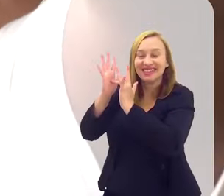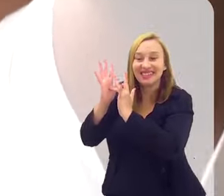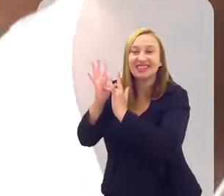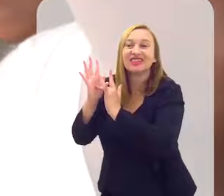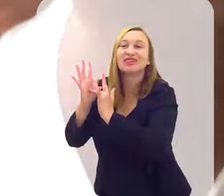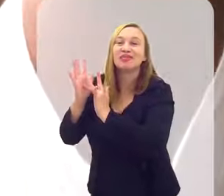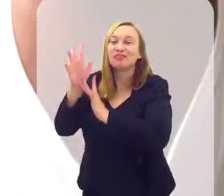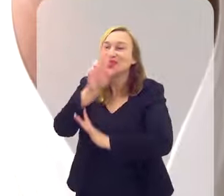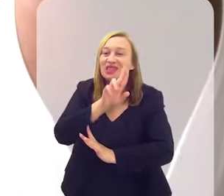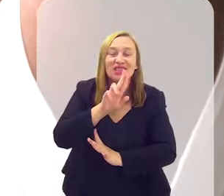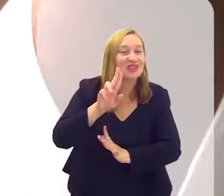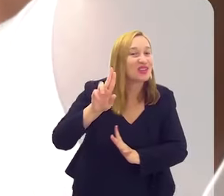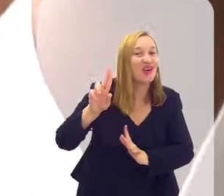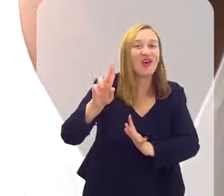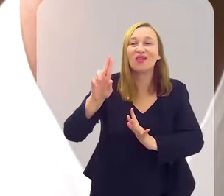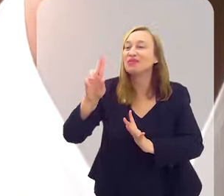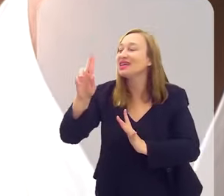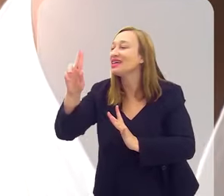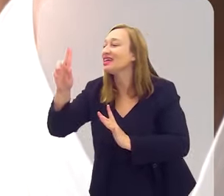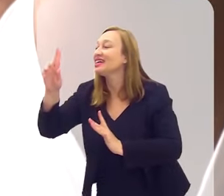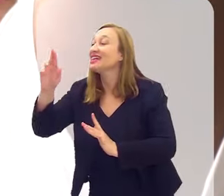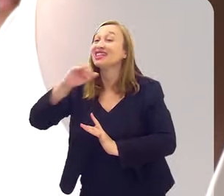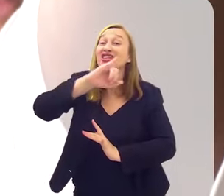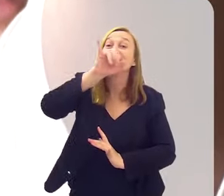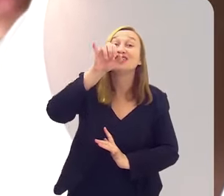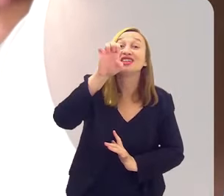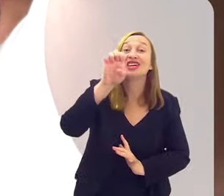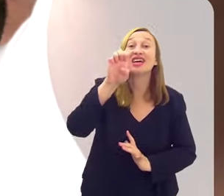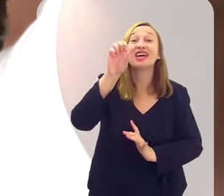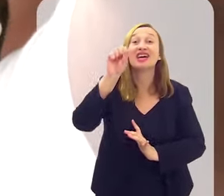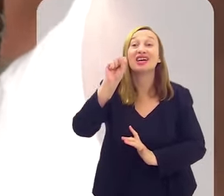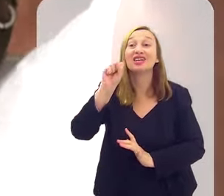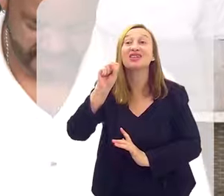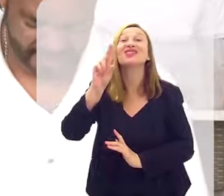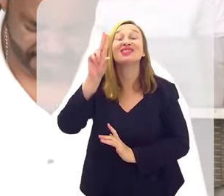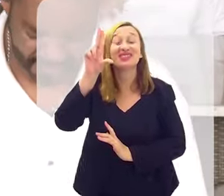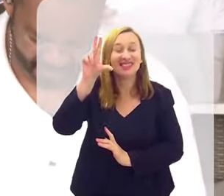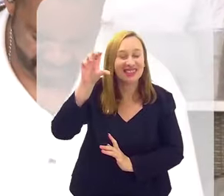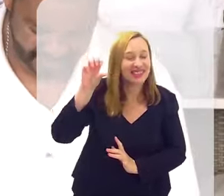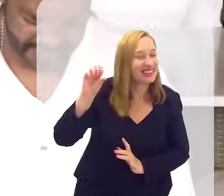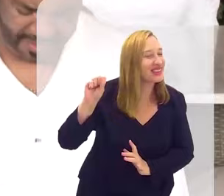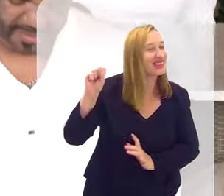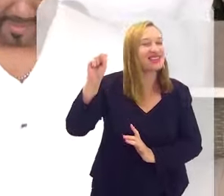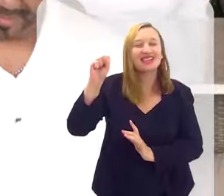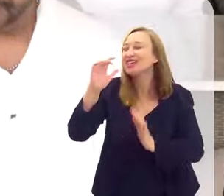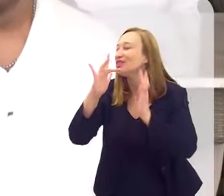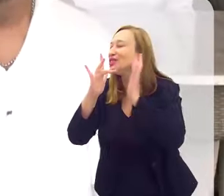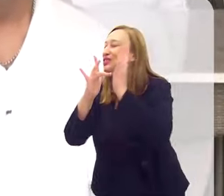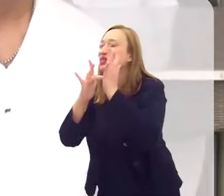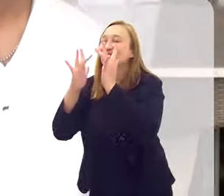Jesus Jesus diga esse nome